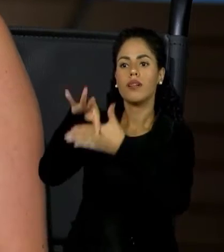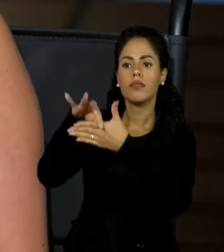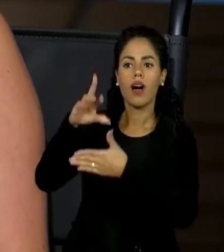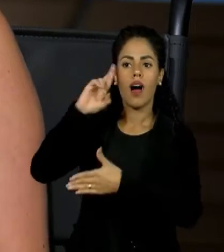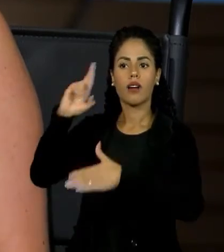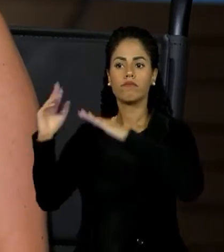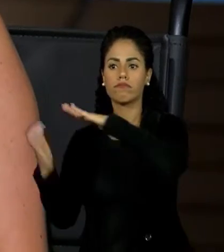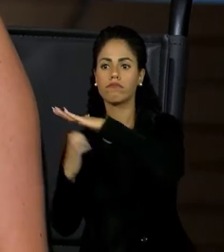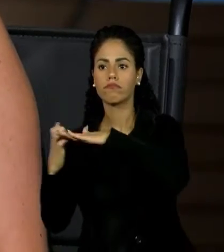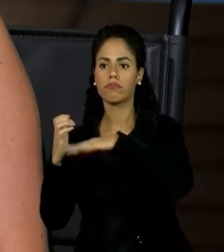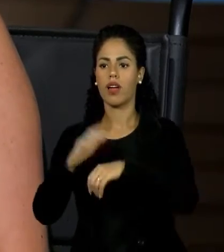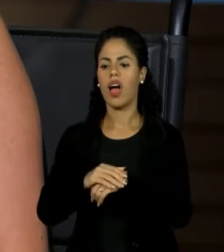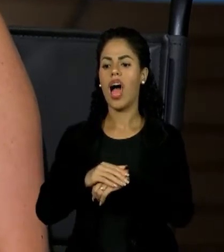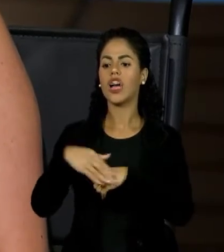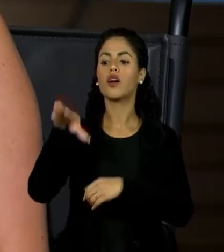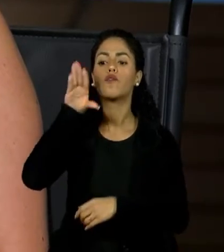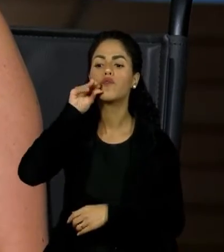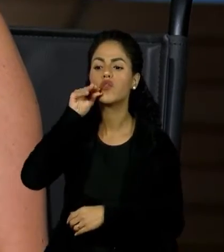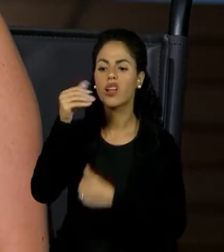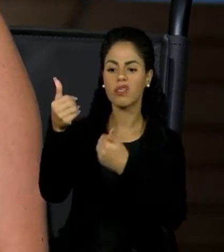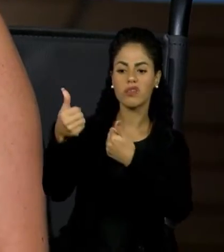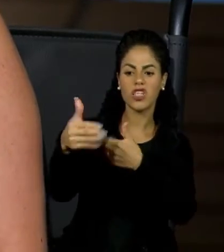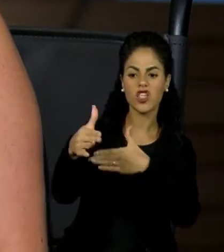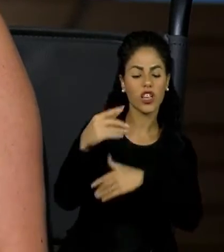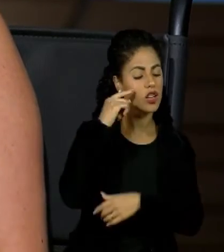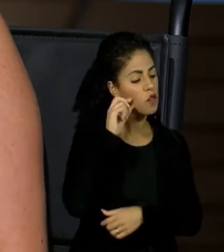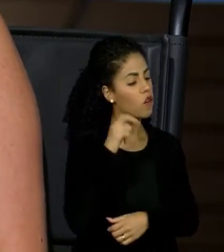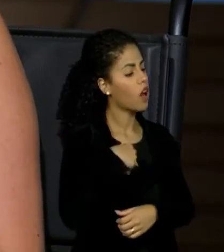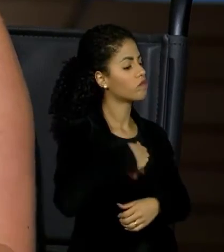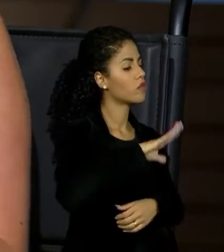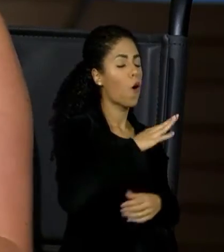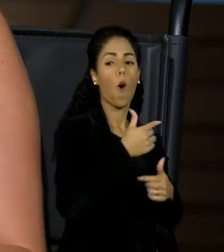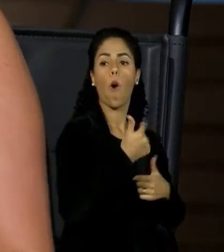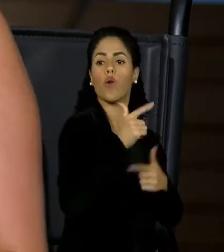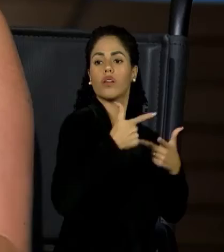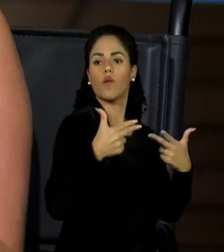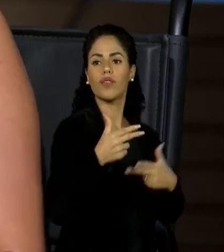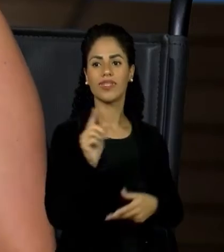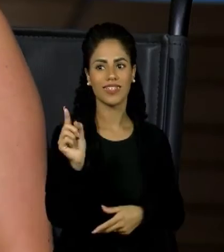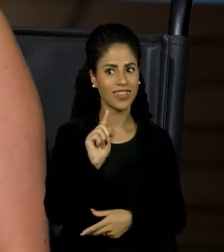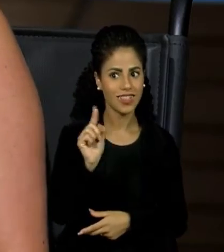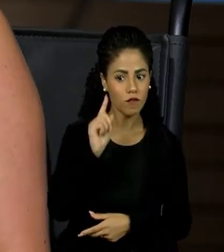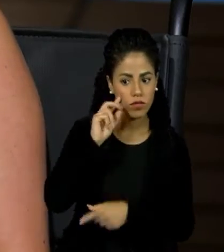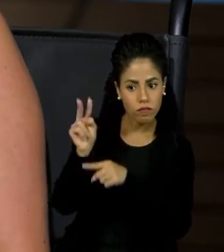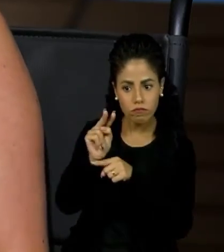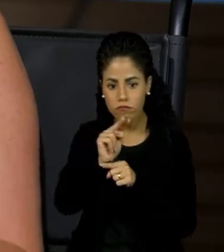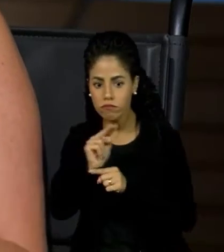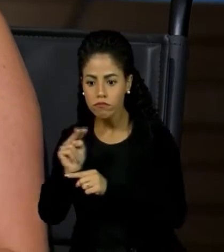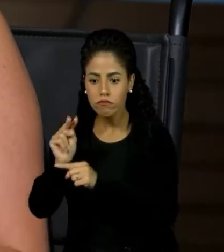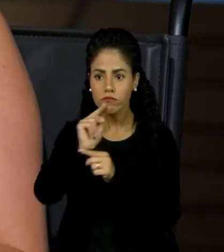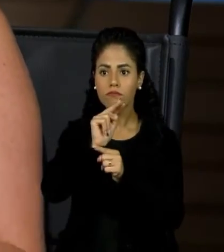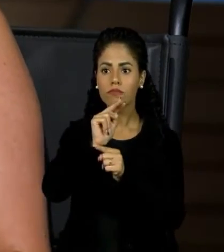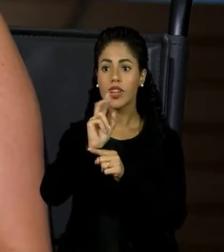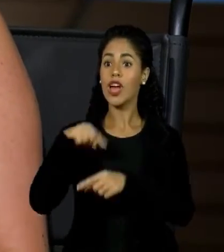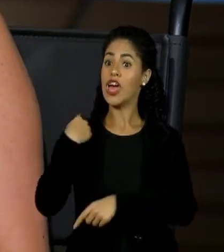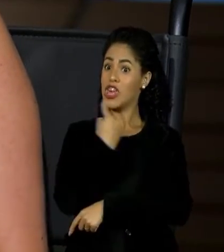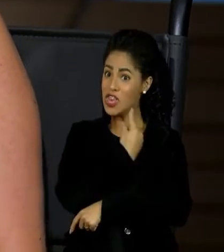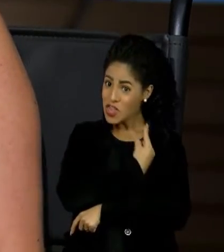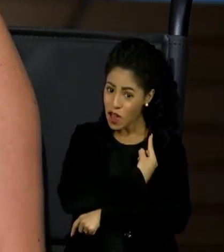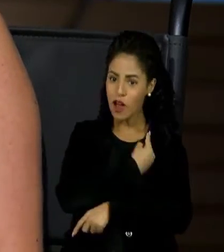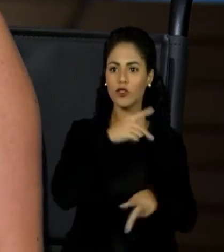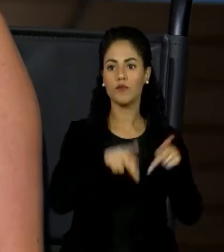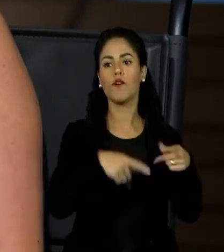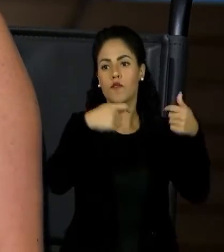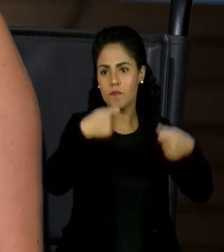empresa, ele não larga o funcionário fazendo, exercendo a sua função e depois não vai fiscalizar se o trabalho foi feito. E nós, eleitores, fazemos